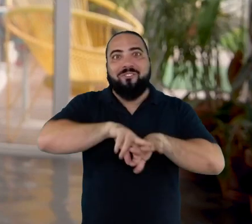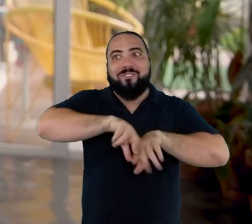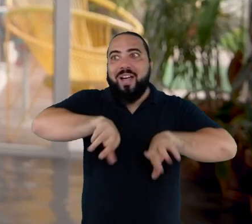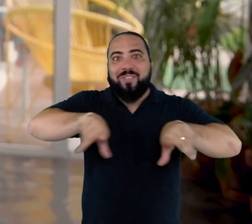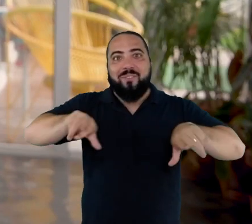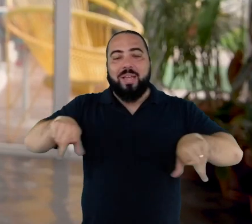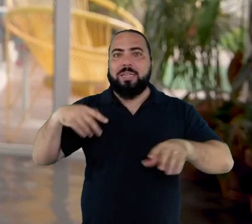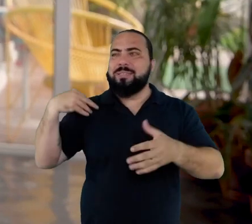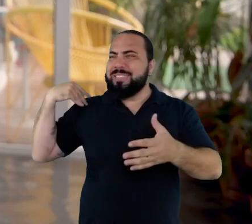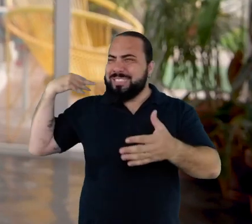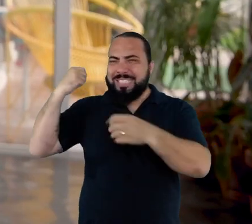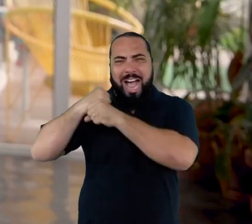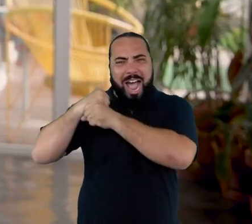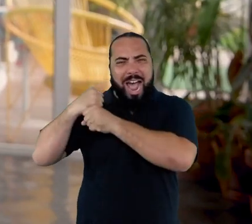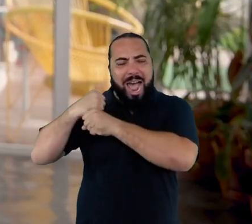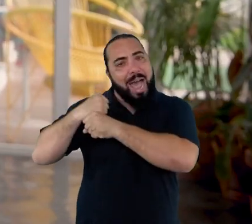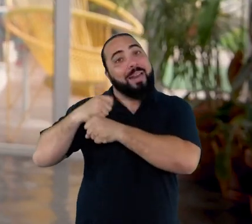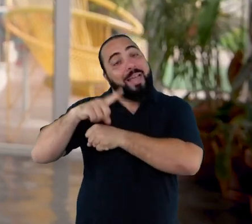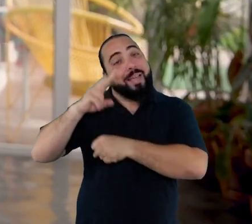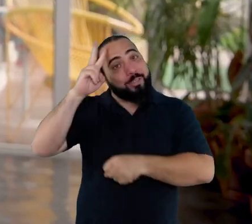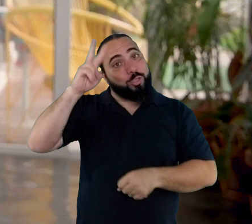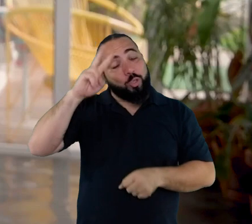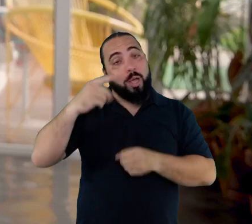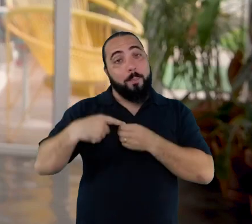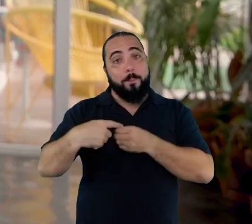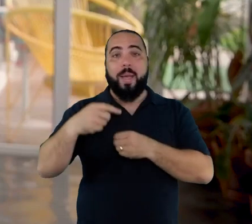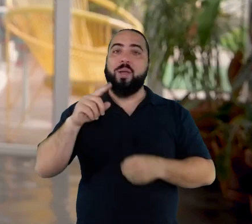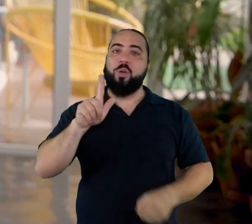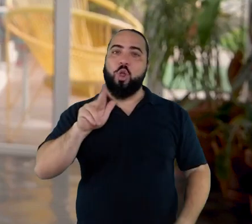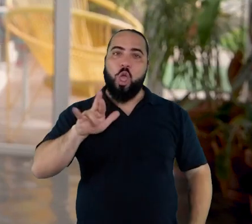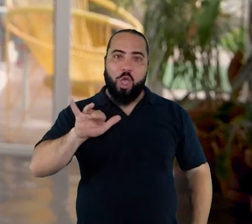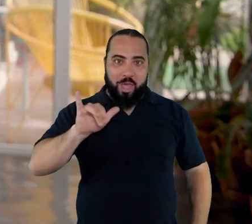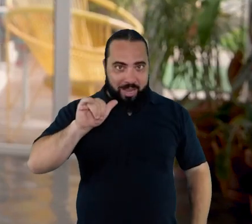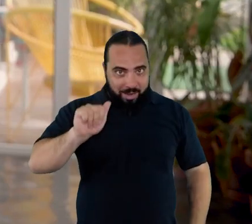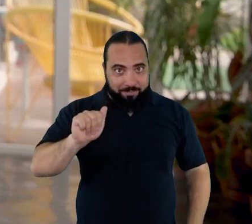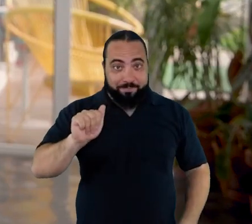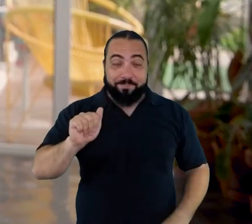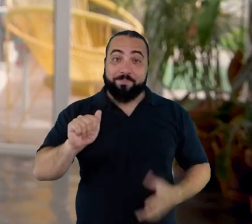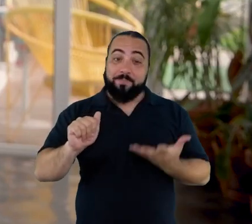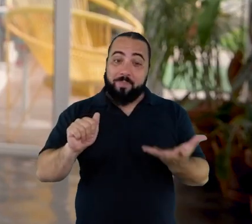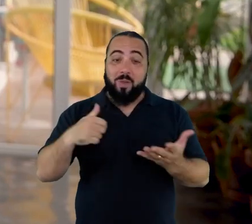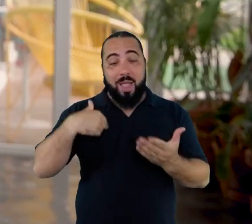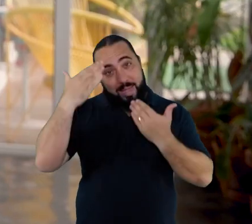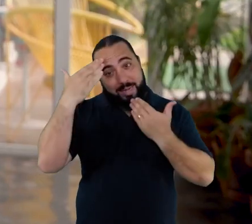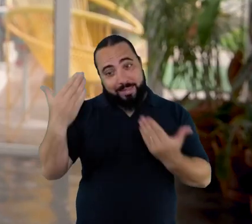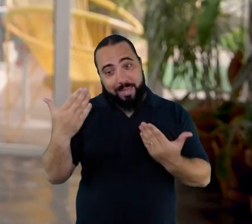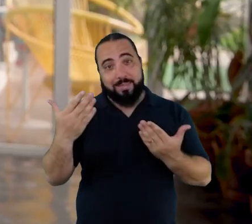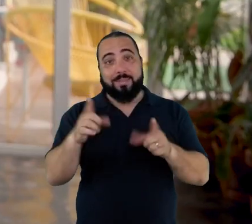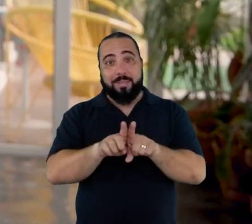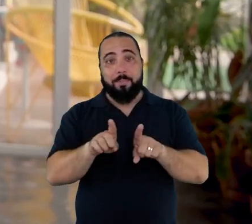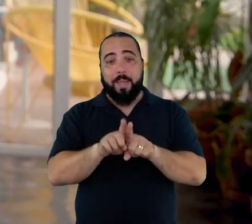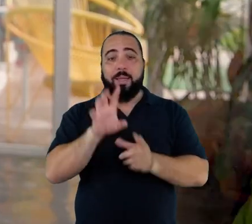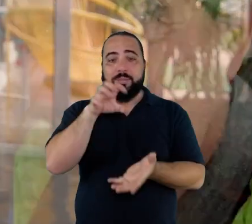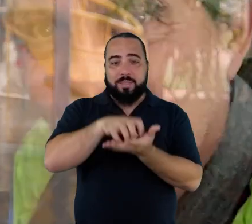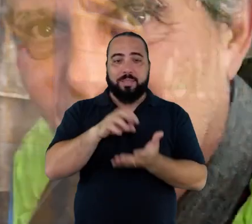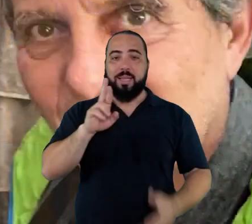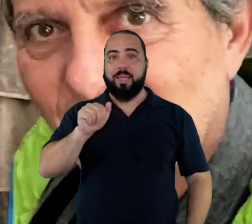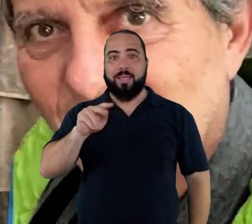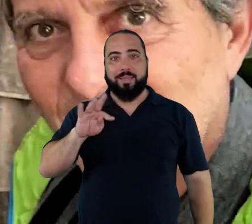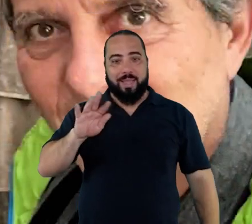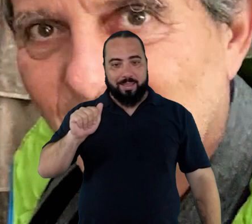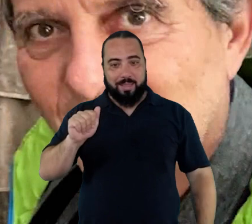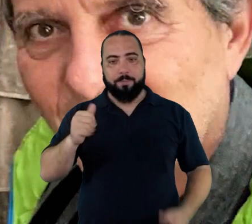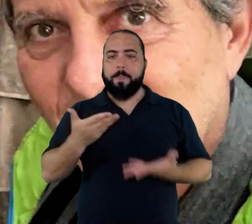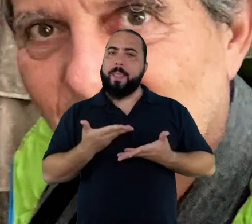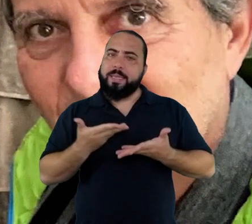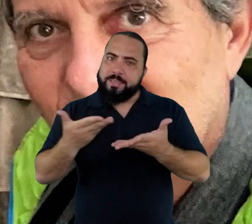tão milenar como é a história do bairro da Glória. Então, a gente agradece também muito ao CIEP, a Renata,